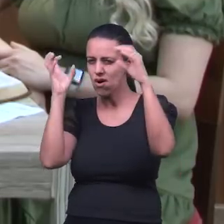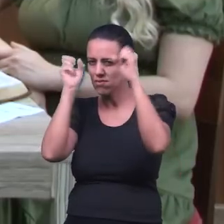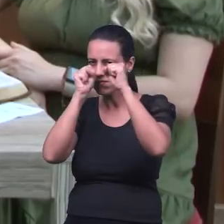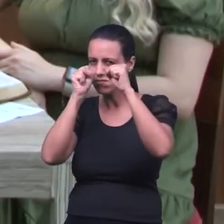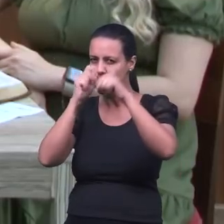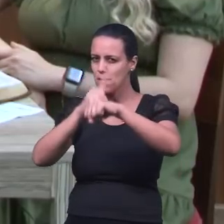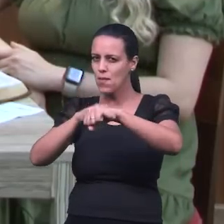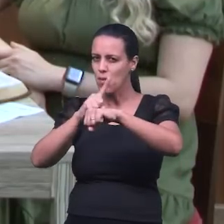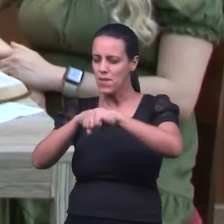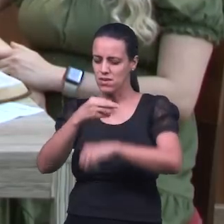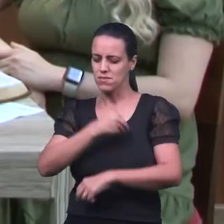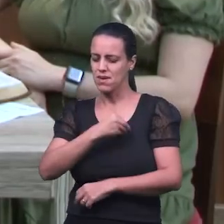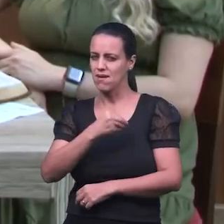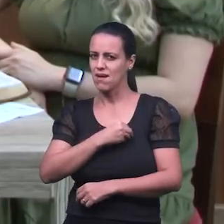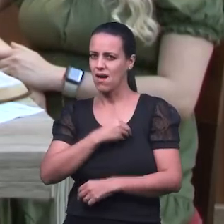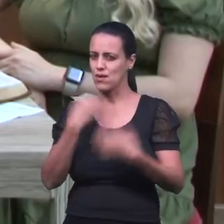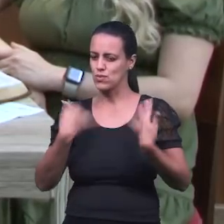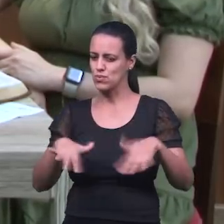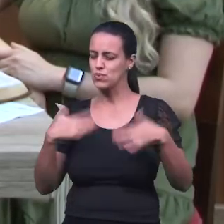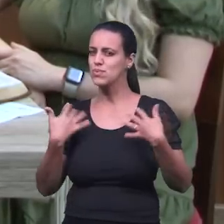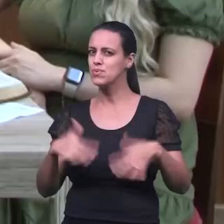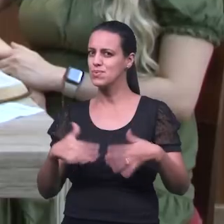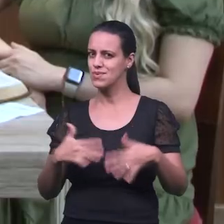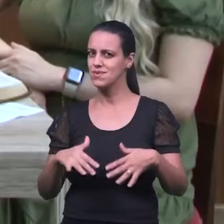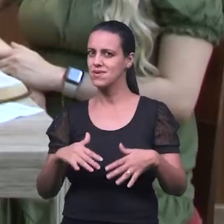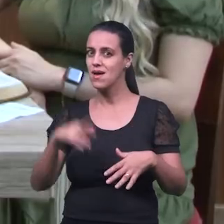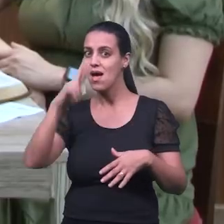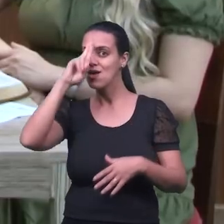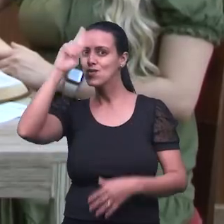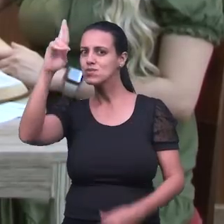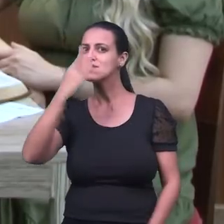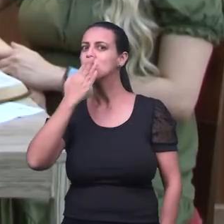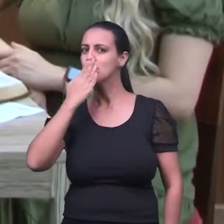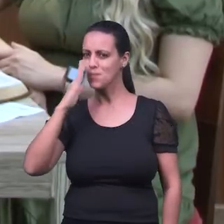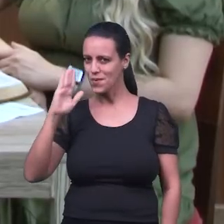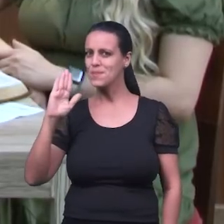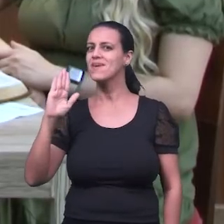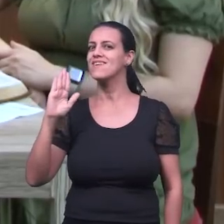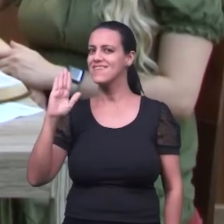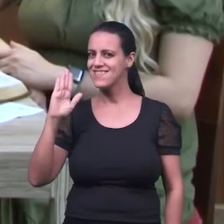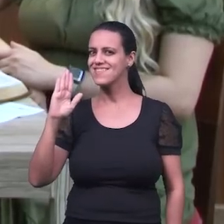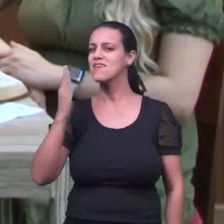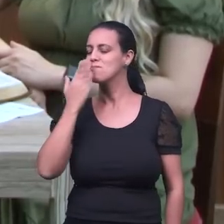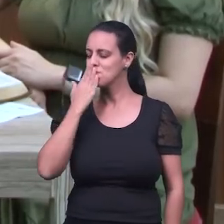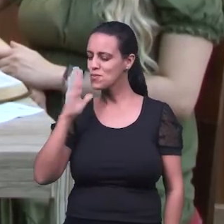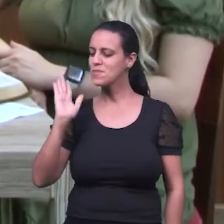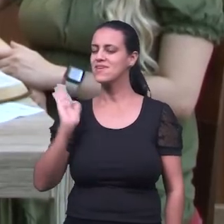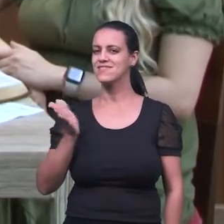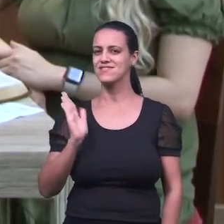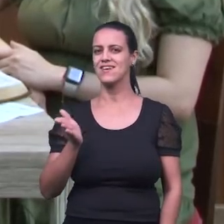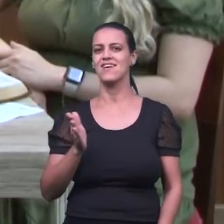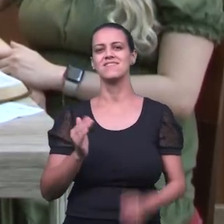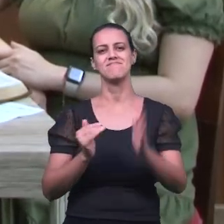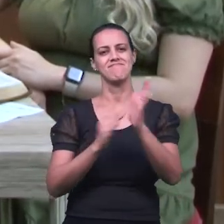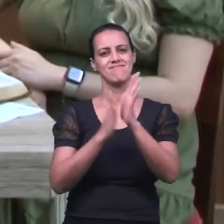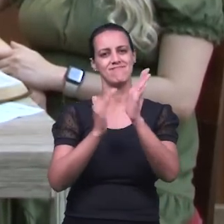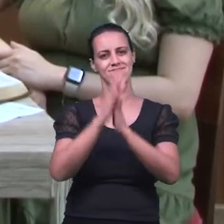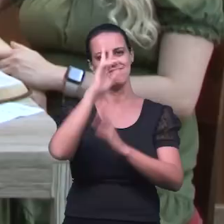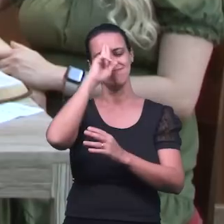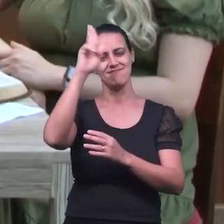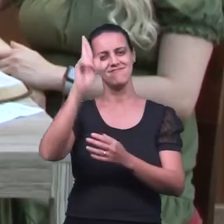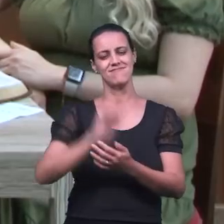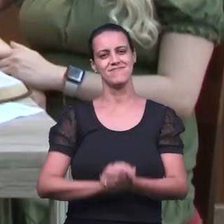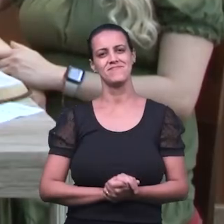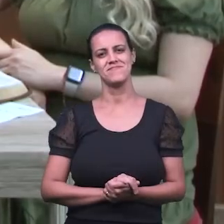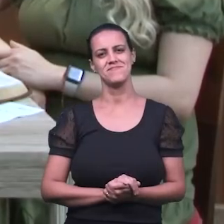frieza. E essa é a promessa, não é? verdade. Essa é a promessa do Senhor para a sua igreja. Louvado seja o nome do